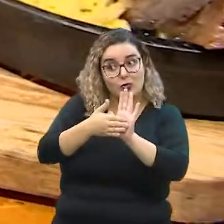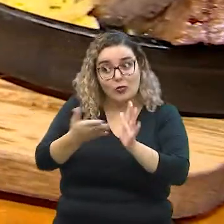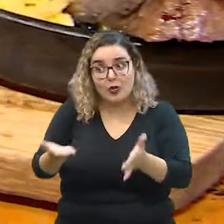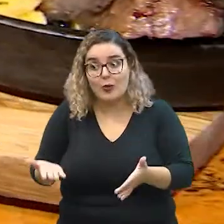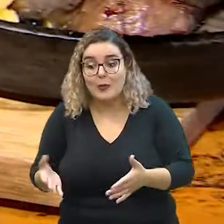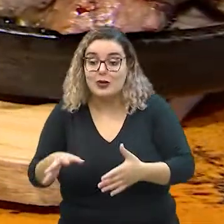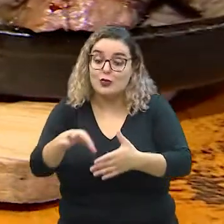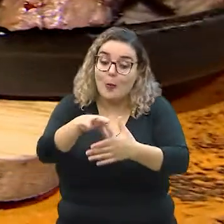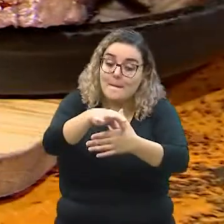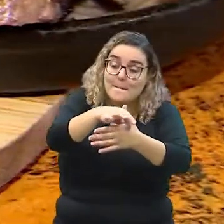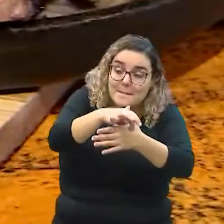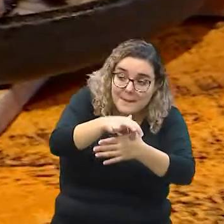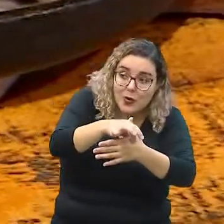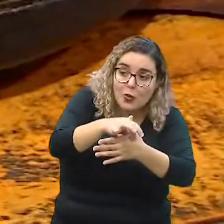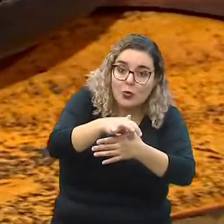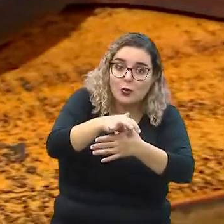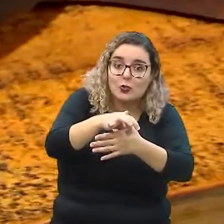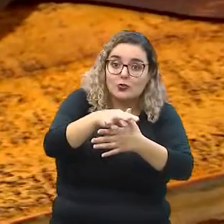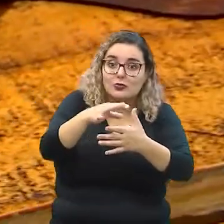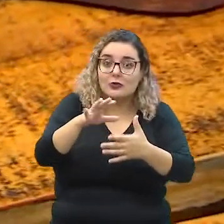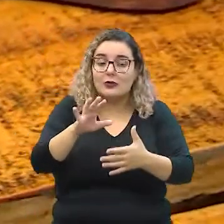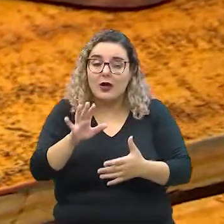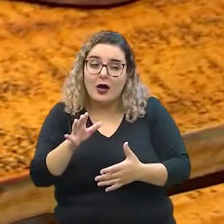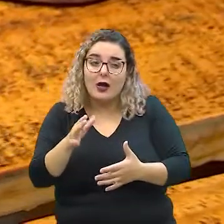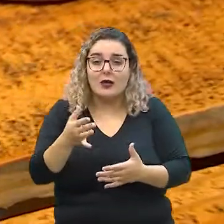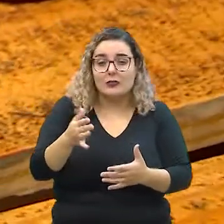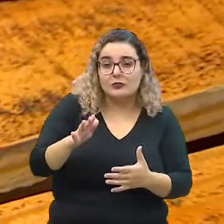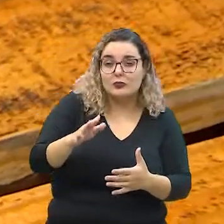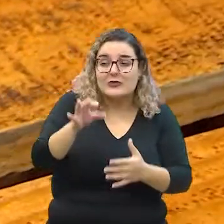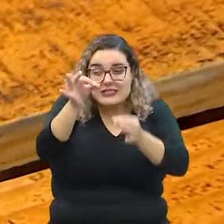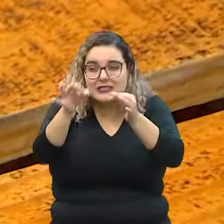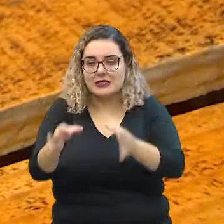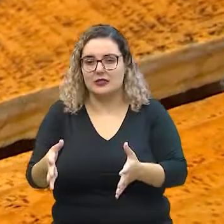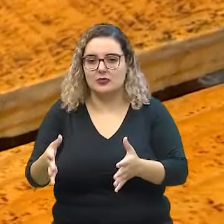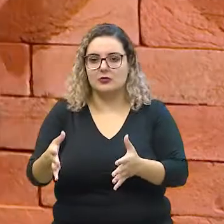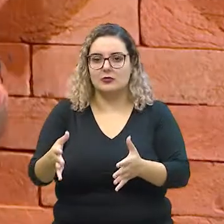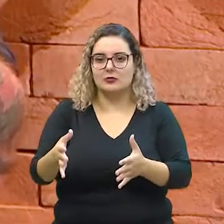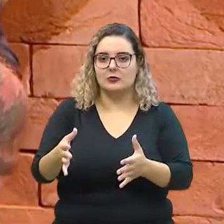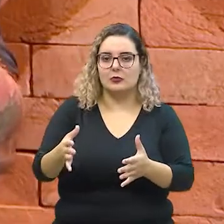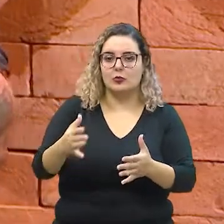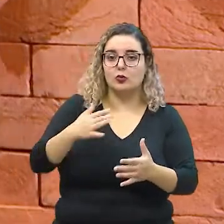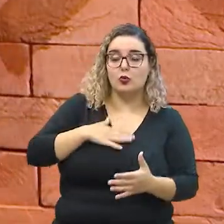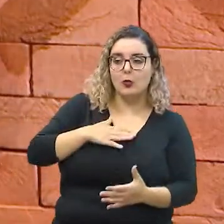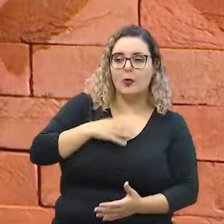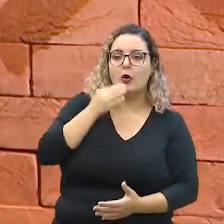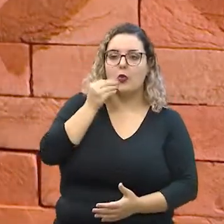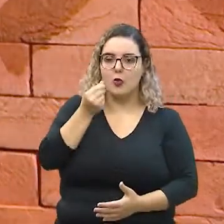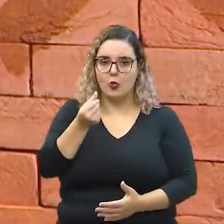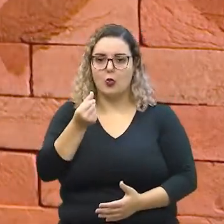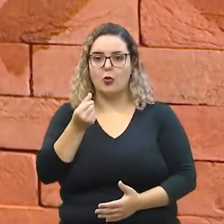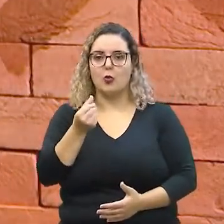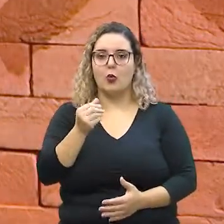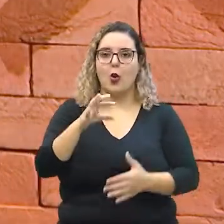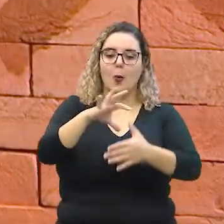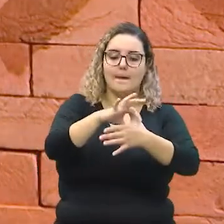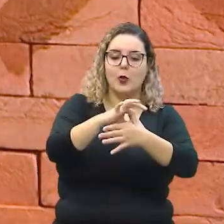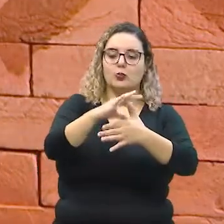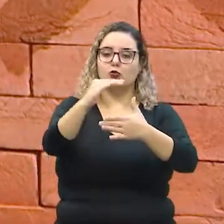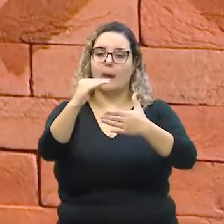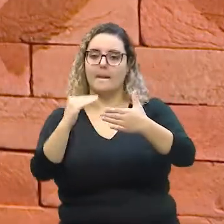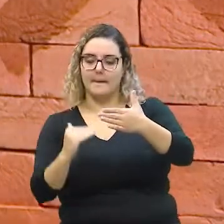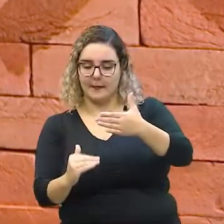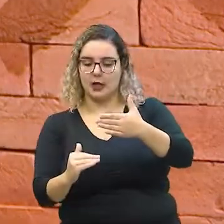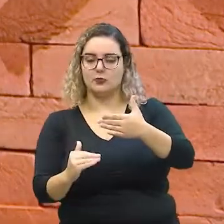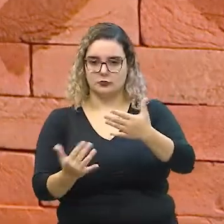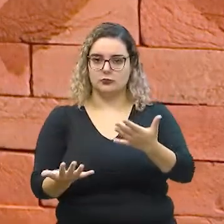ponto dela é o ponto certo. Não precisa nem ser, para mim, o meu gosto é o ponto menos, né? Mas no